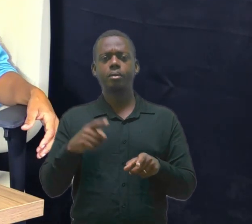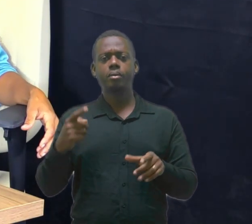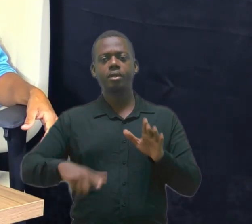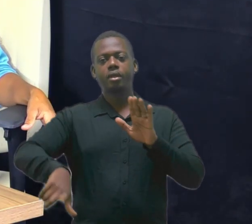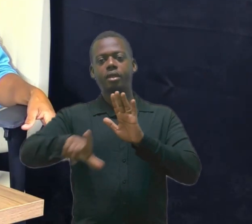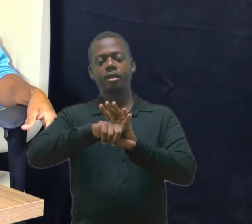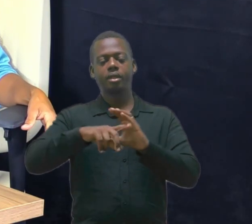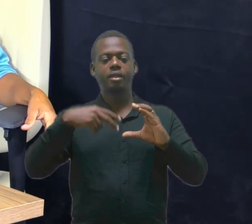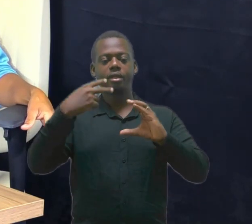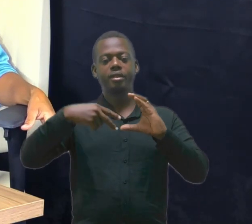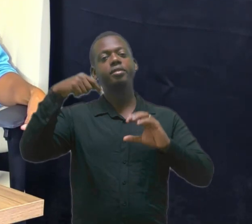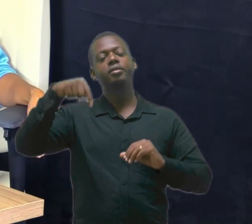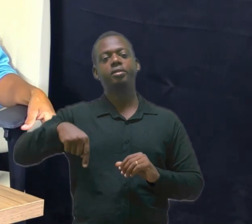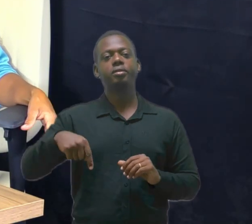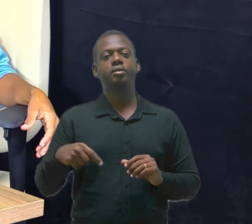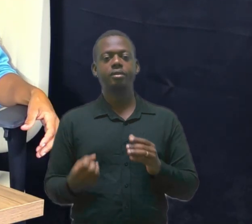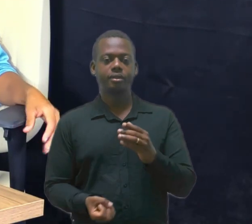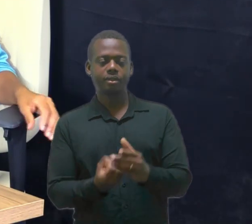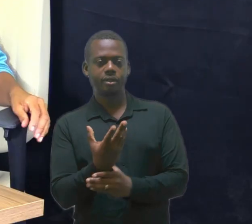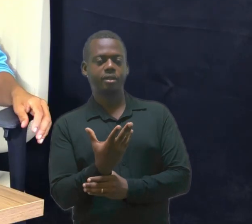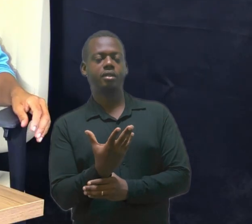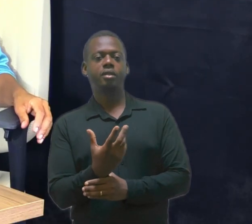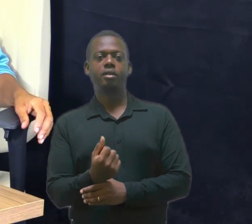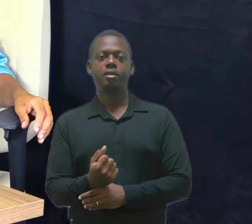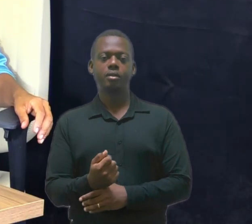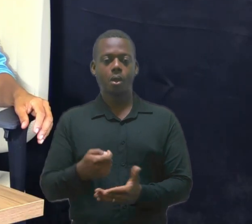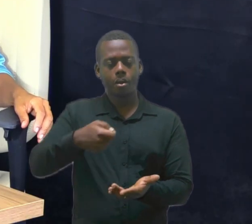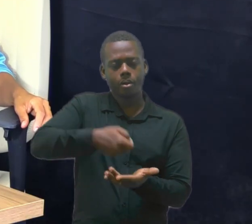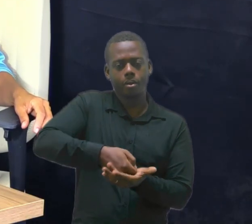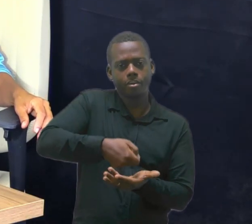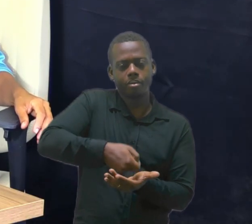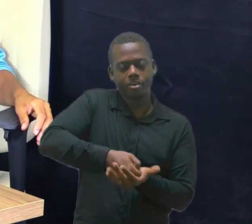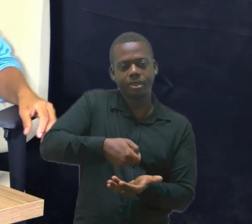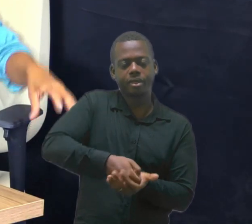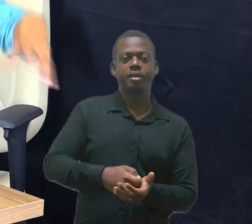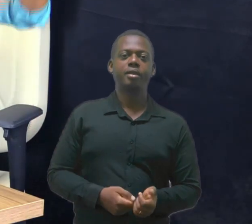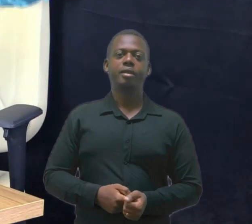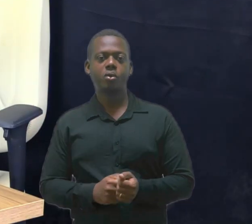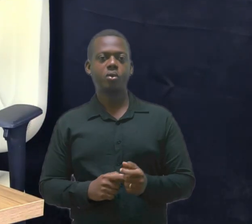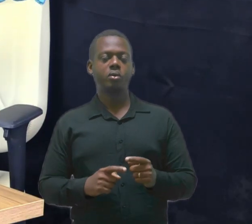Né? Para que, né, seja feito uma obrigatoriedade de